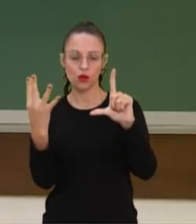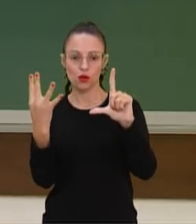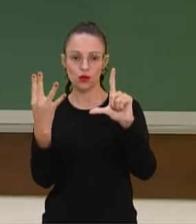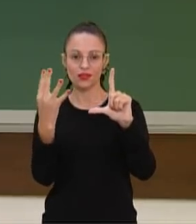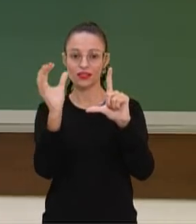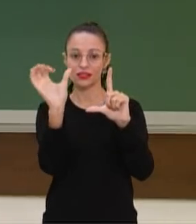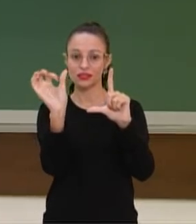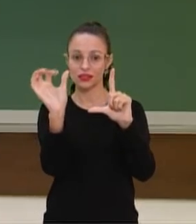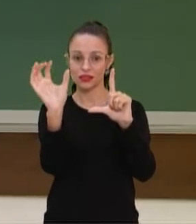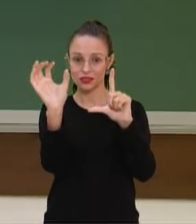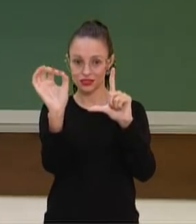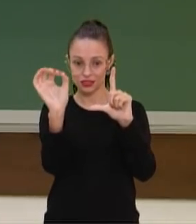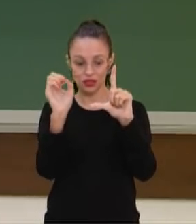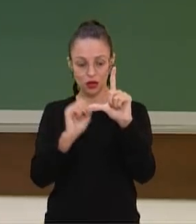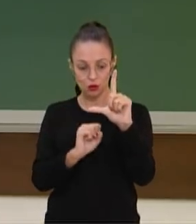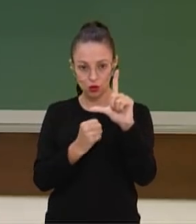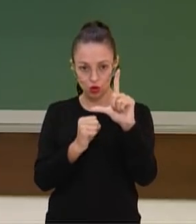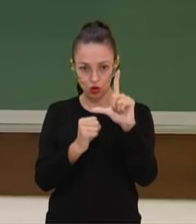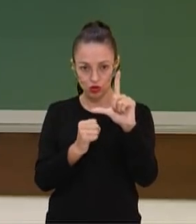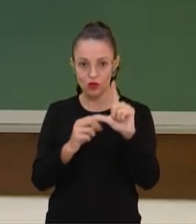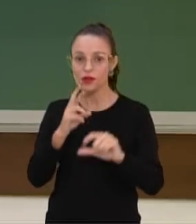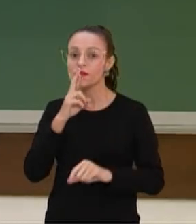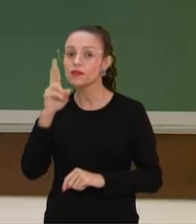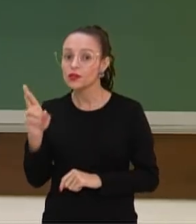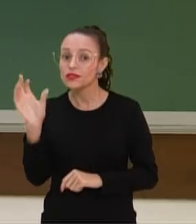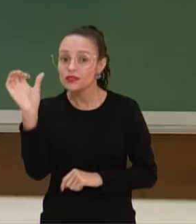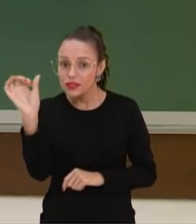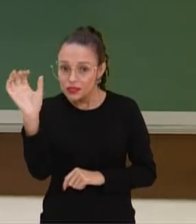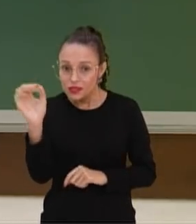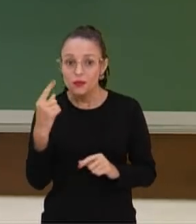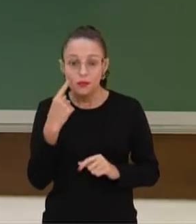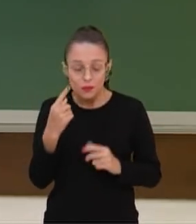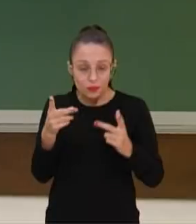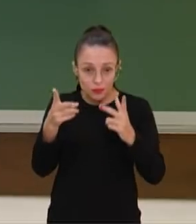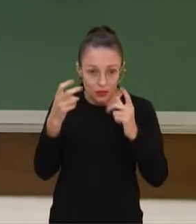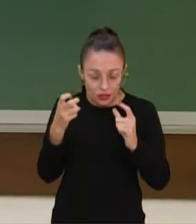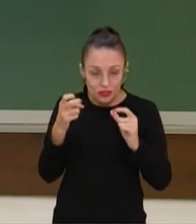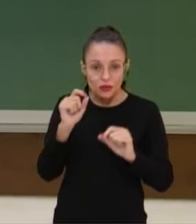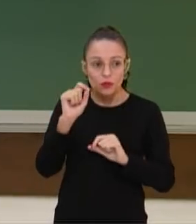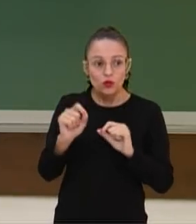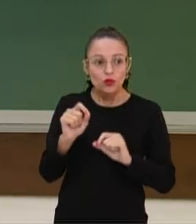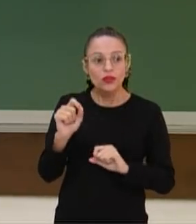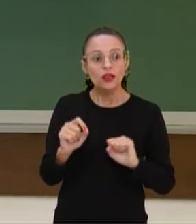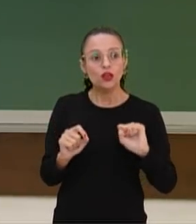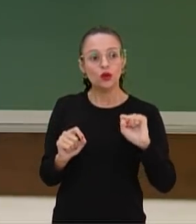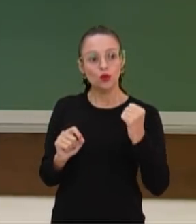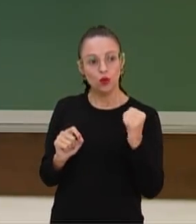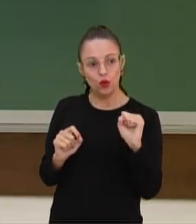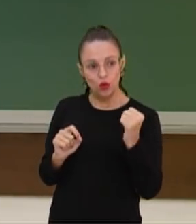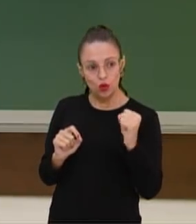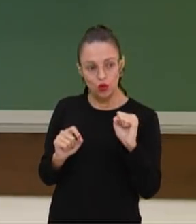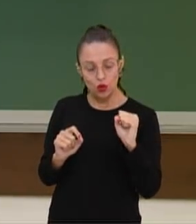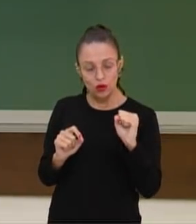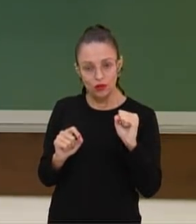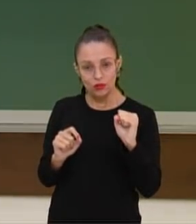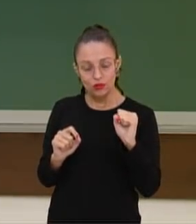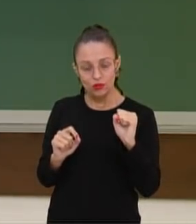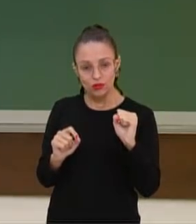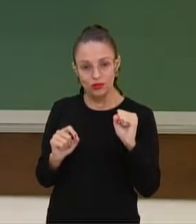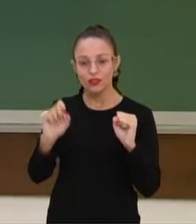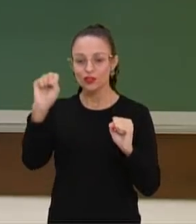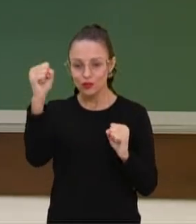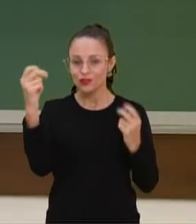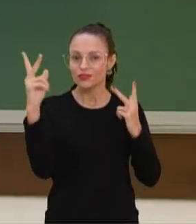de 60 na base 8. Resposta é 60. Perceba, a base aqui é 8 e a base do logaritmo também é